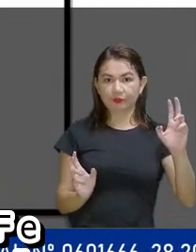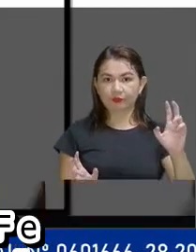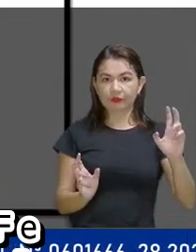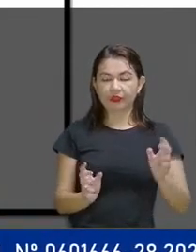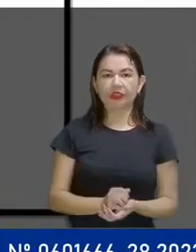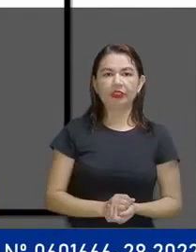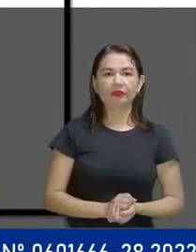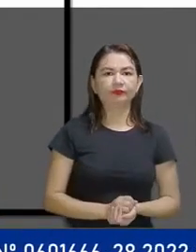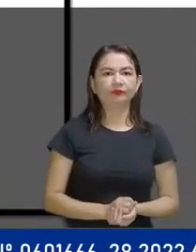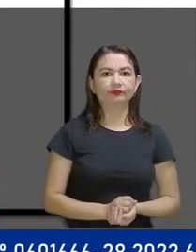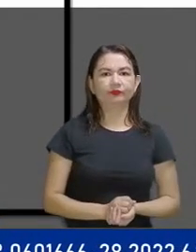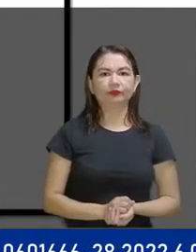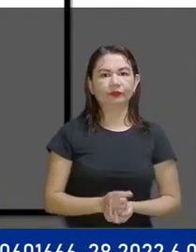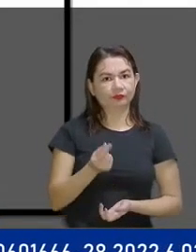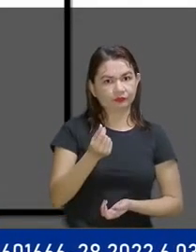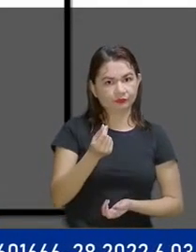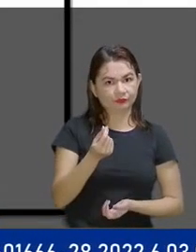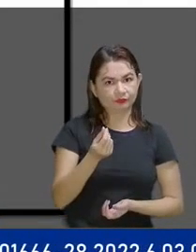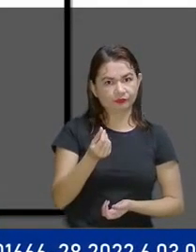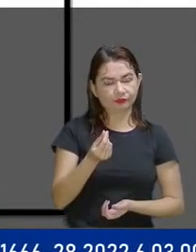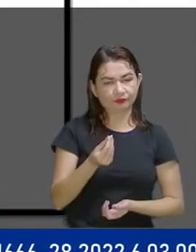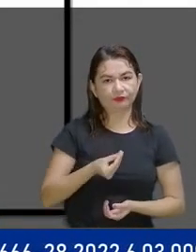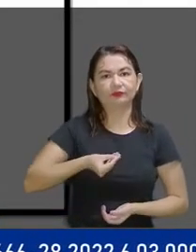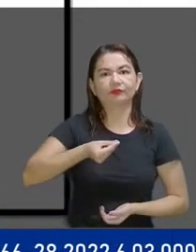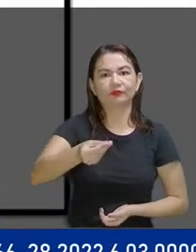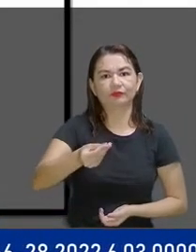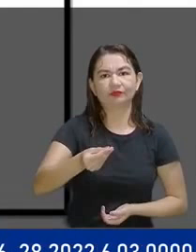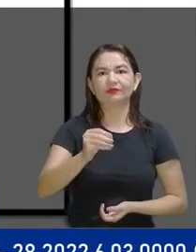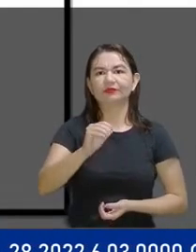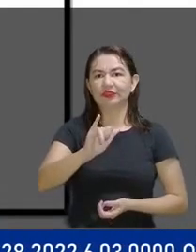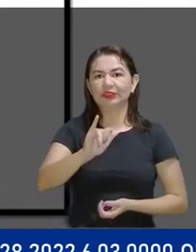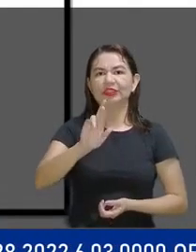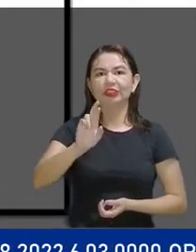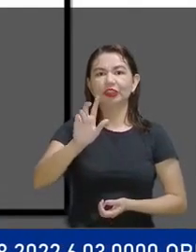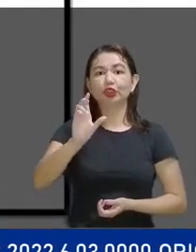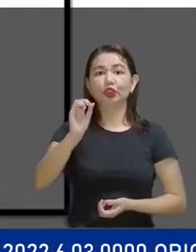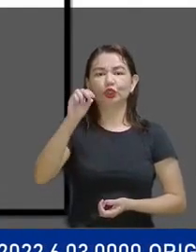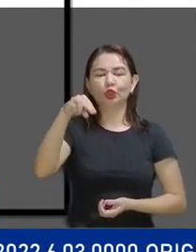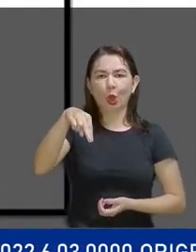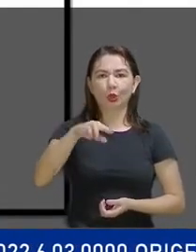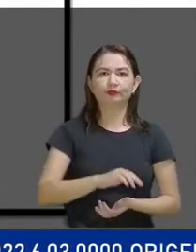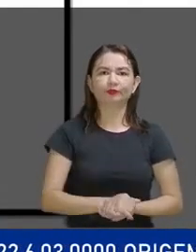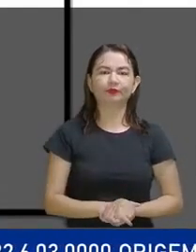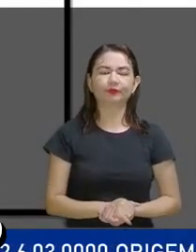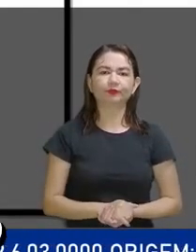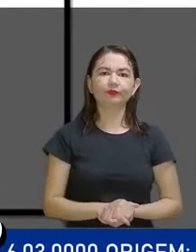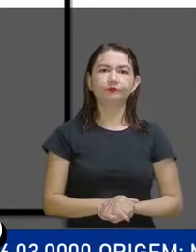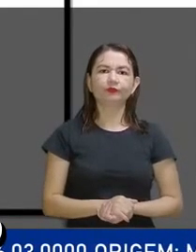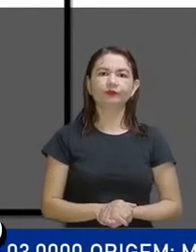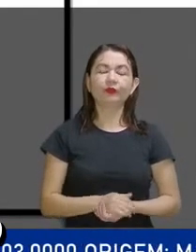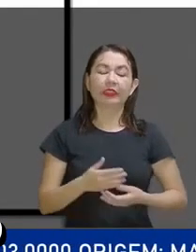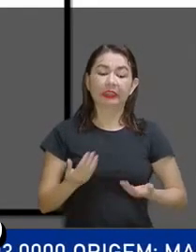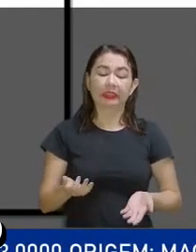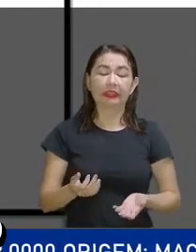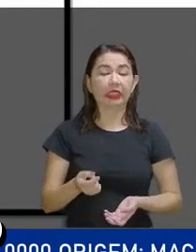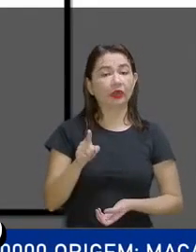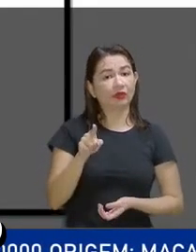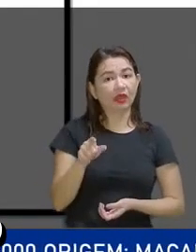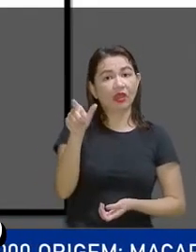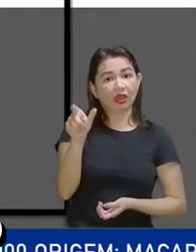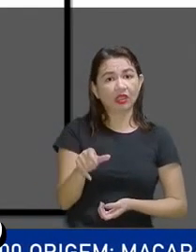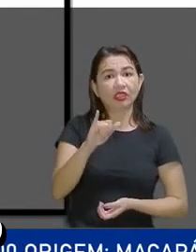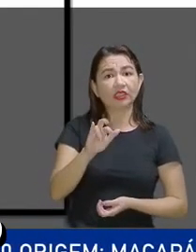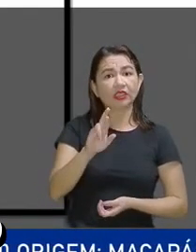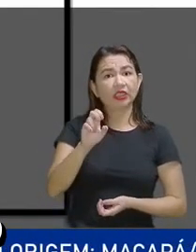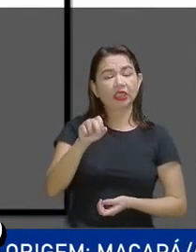negócio aí, Irlon. Dessa forma, constata-se que Irlon recebeu valores em troca de seu serviço como cabo eleitoral de Fábio Jucá, embora